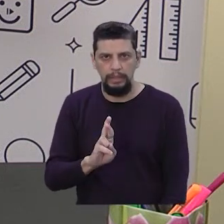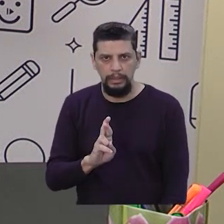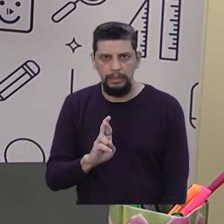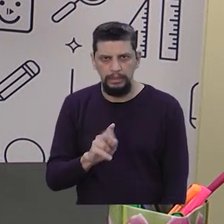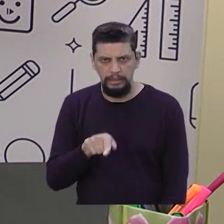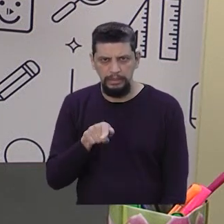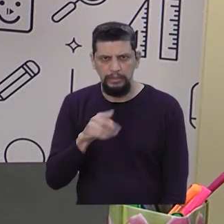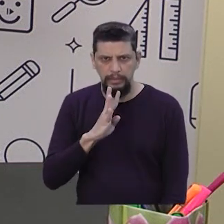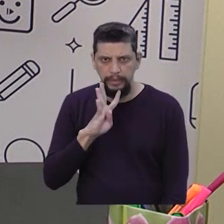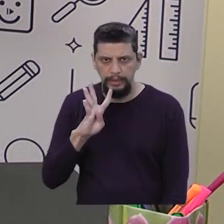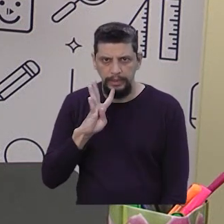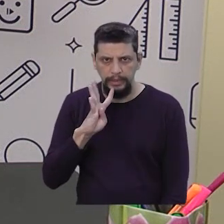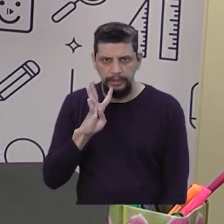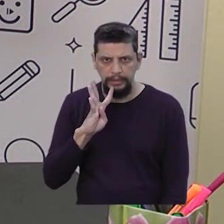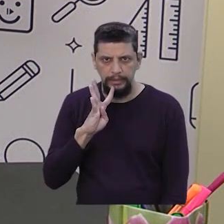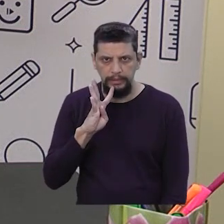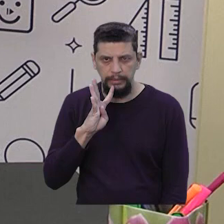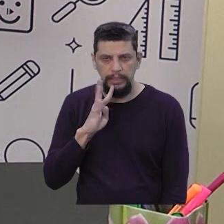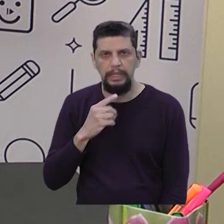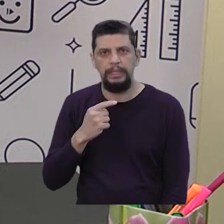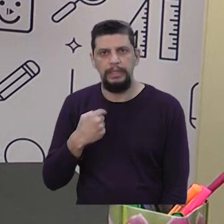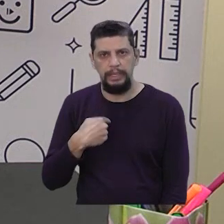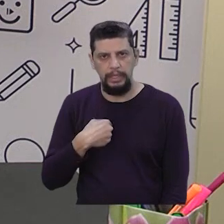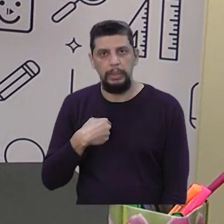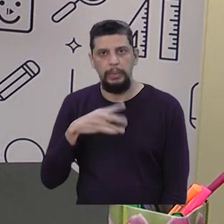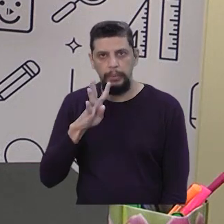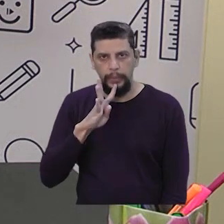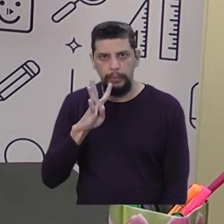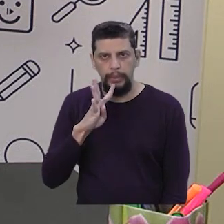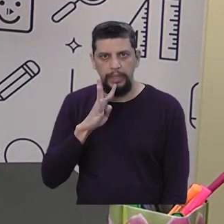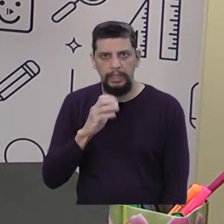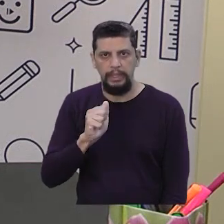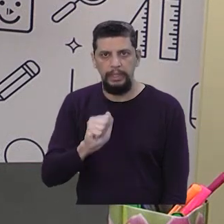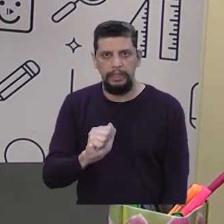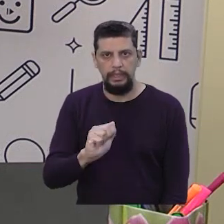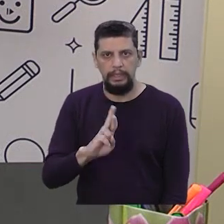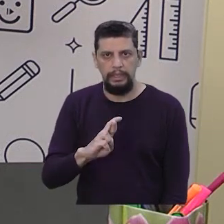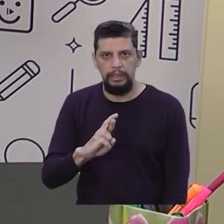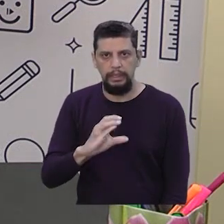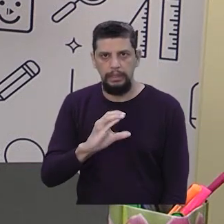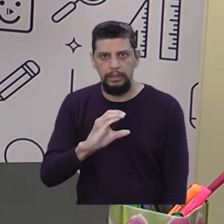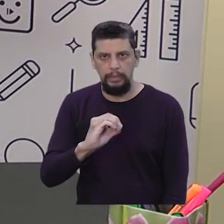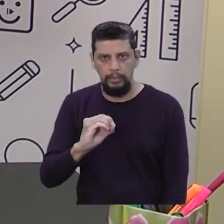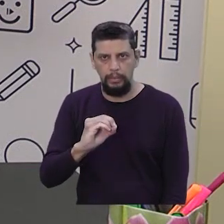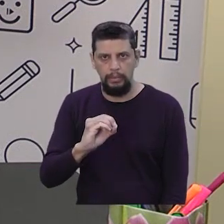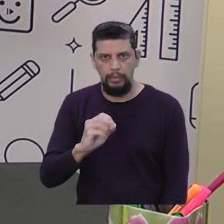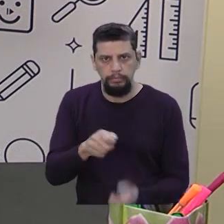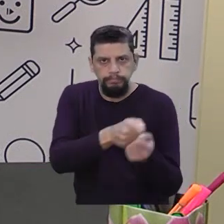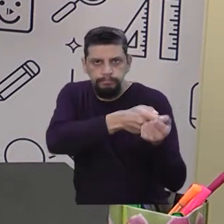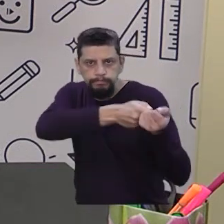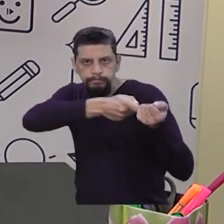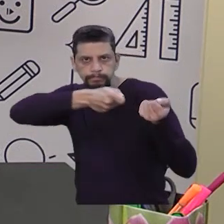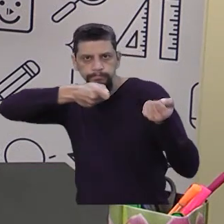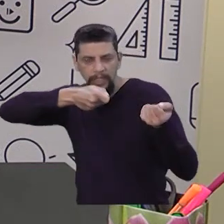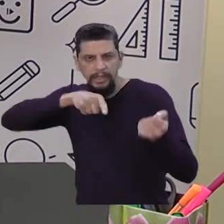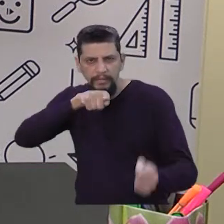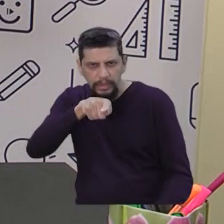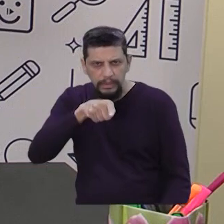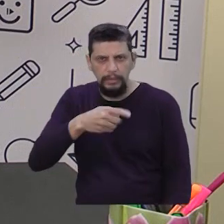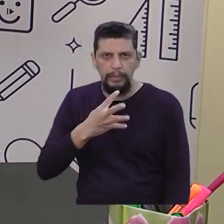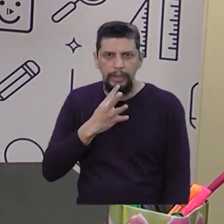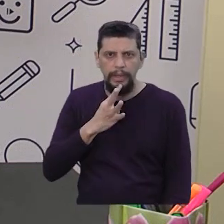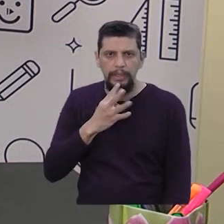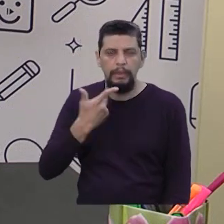De árvore? Eu conheço arco, de arco e flecha, né? Começa com ar. E